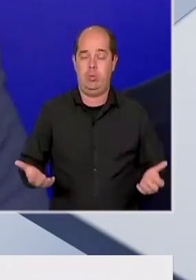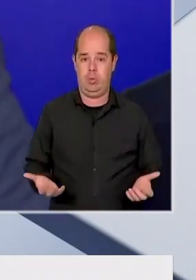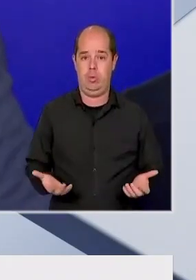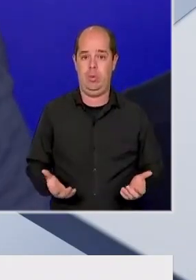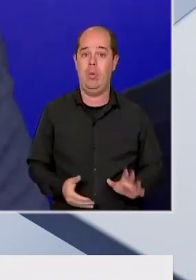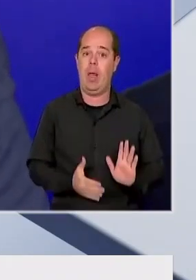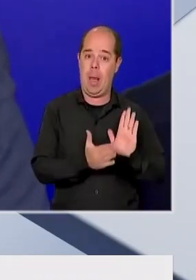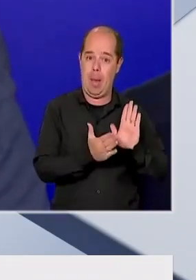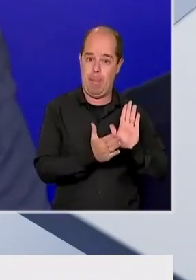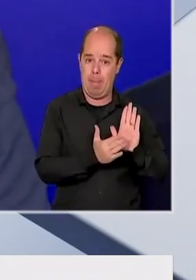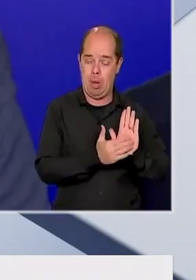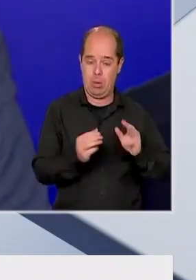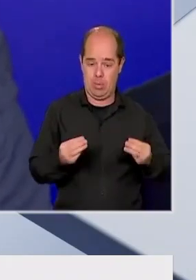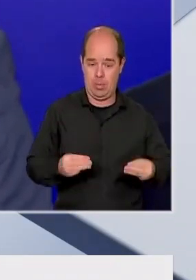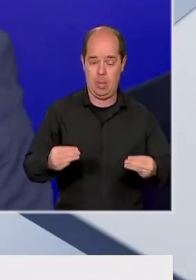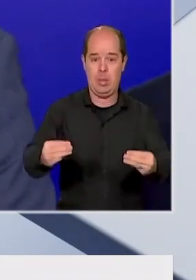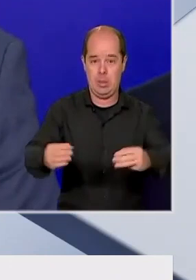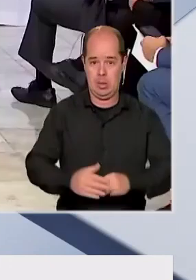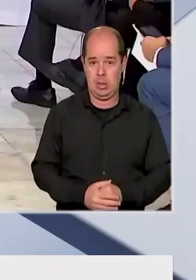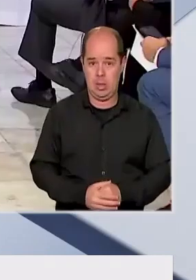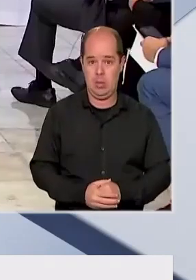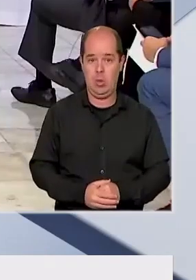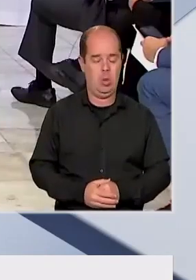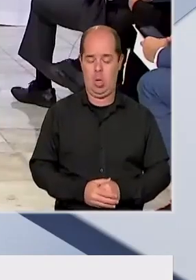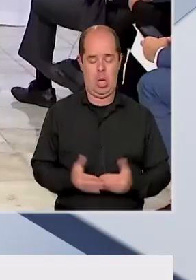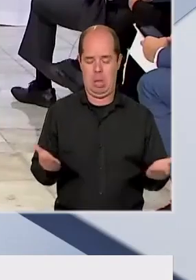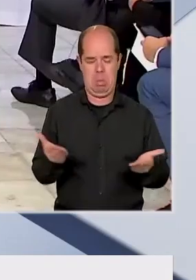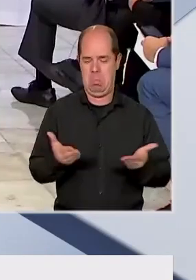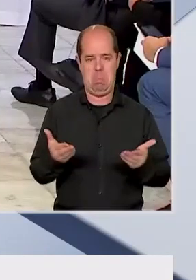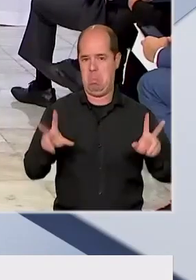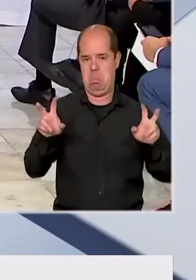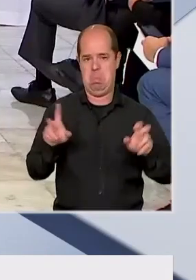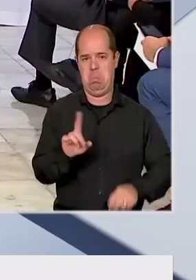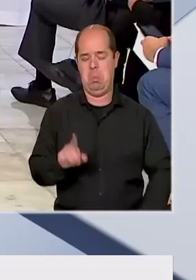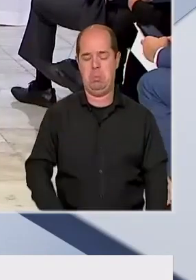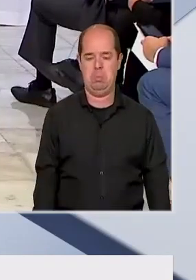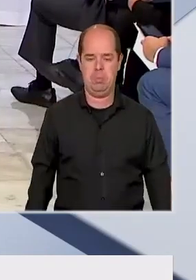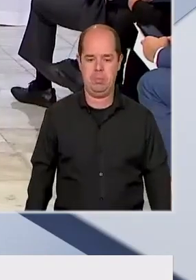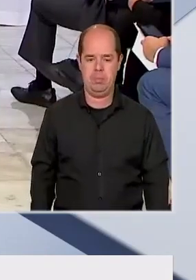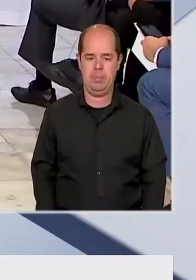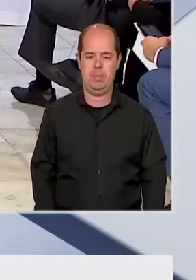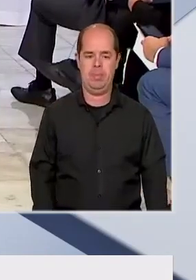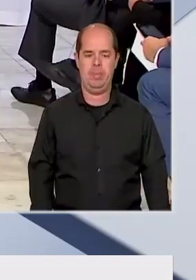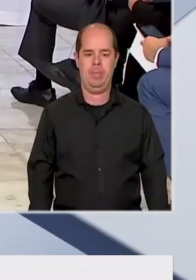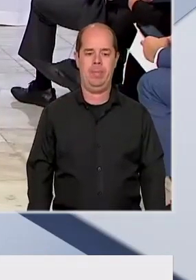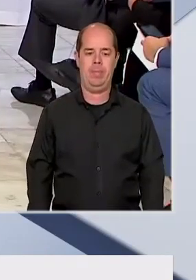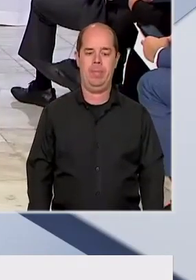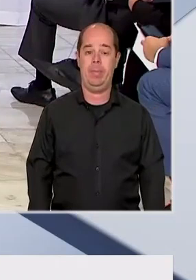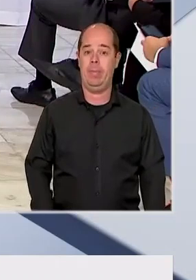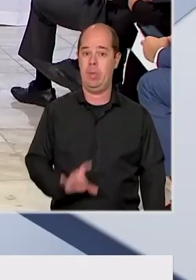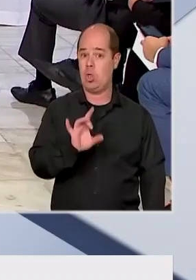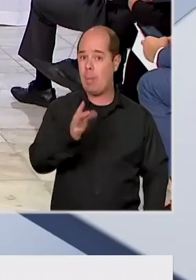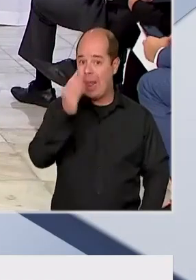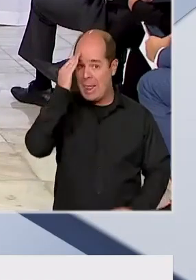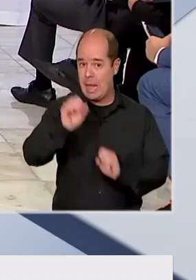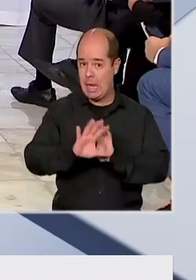operação permanente o tráfico corrompe o tráfico encampa vai corromper o exército vai corromper A então